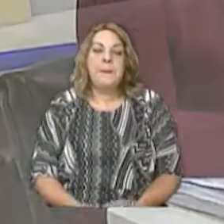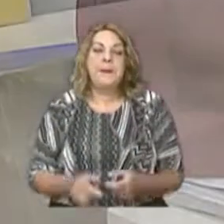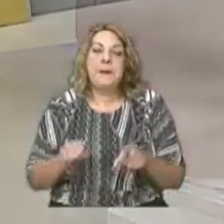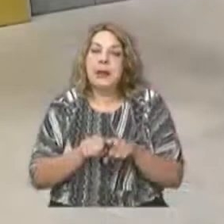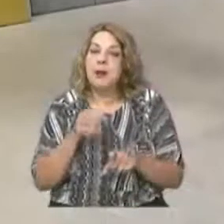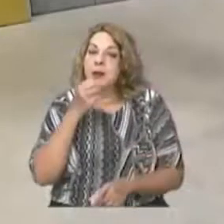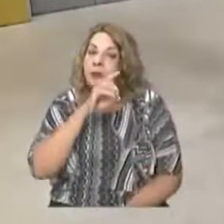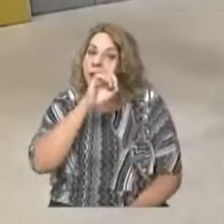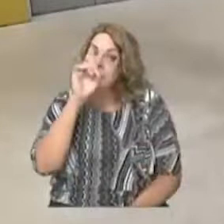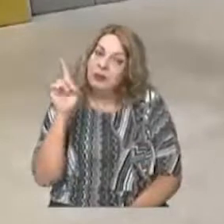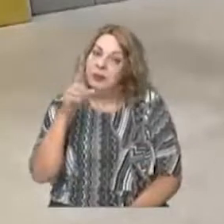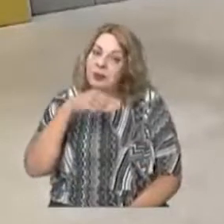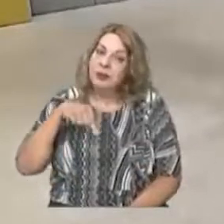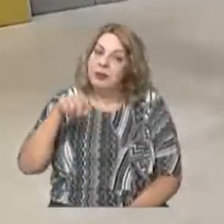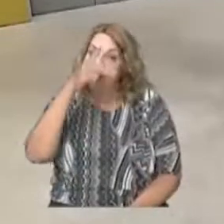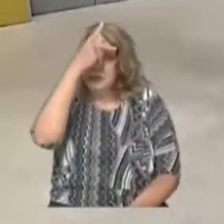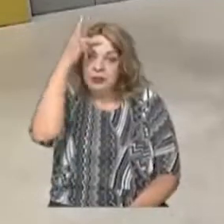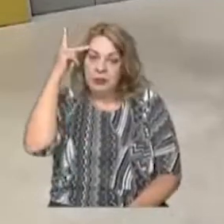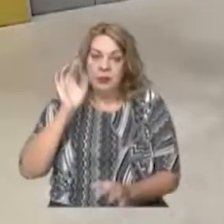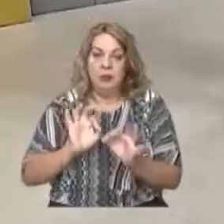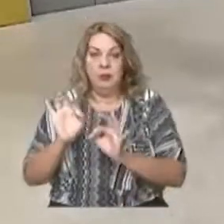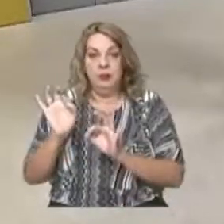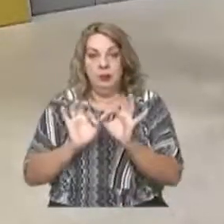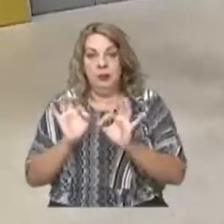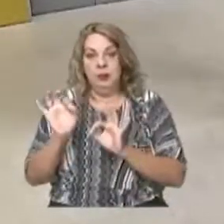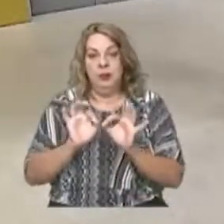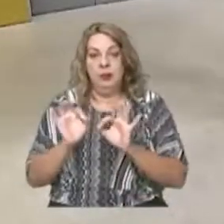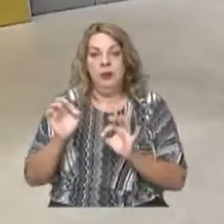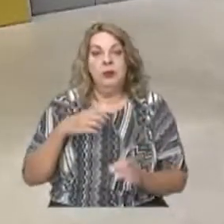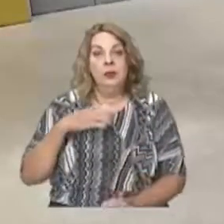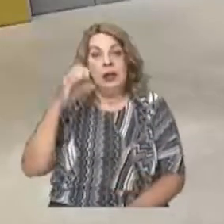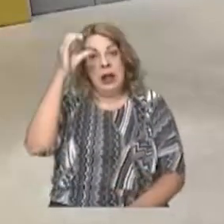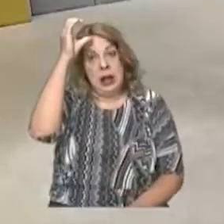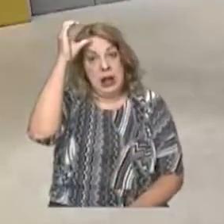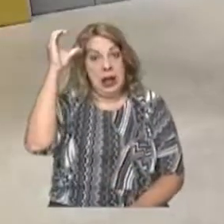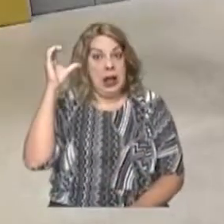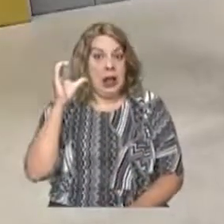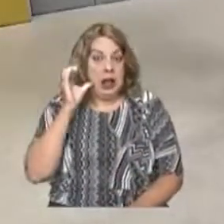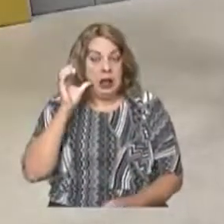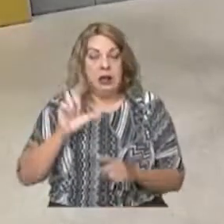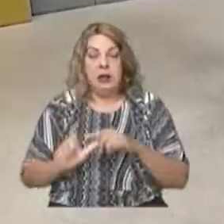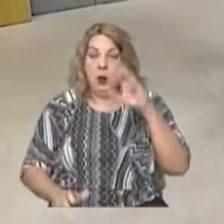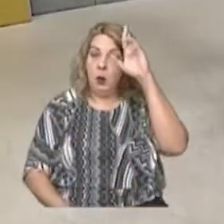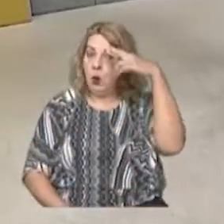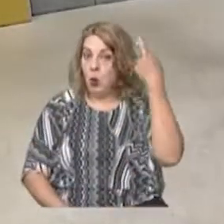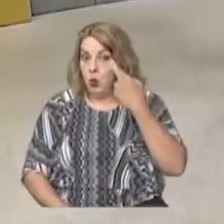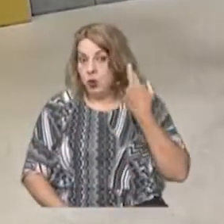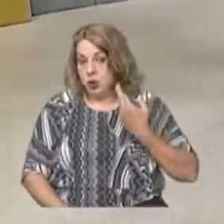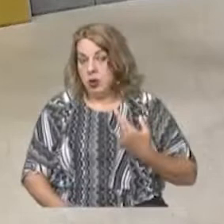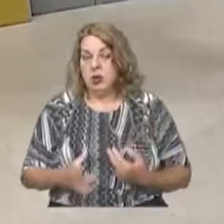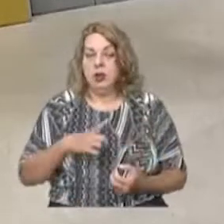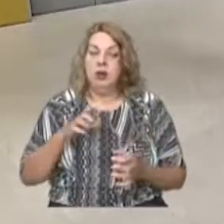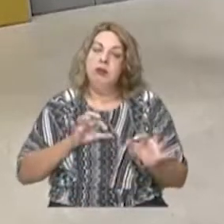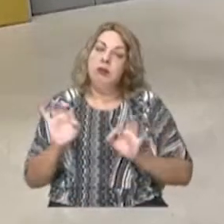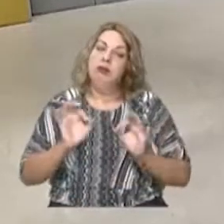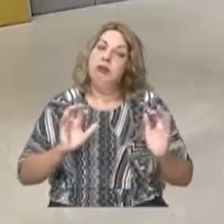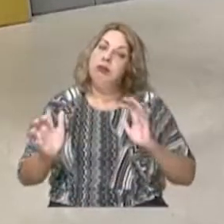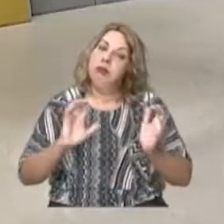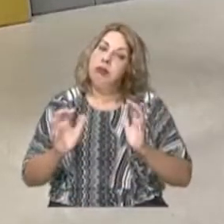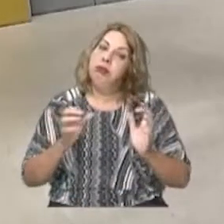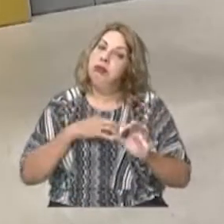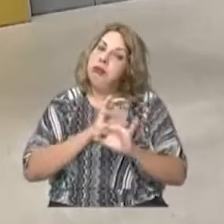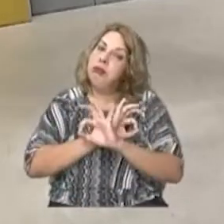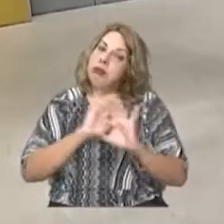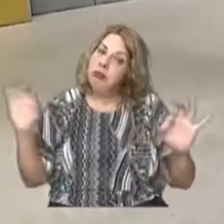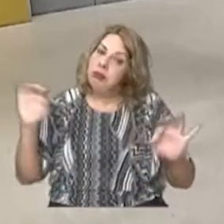aquele bom dia já para as nossas assistentes. Hoje teremos o apoio aqui da Clara Costa, Rose Santilva, daqui a pouquinho comandando o nosso Globo.